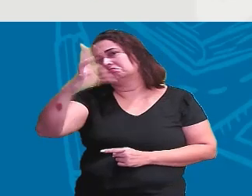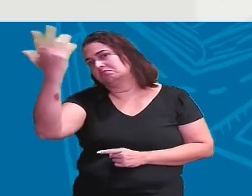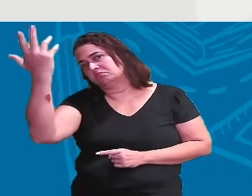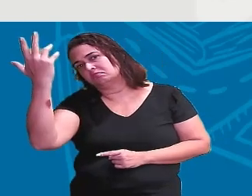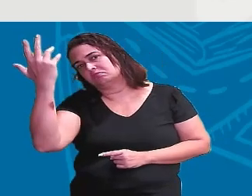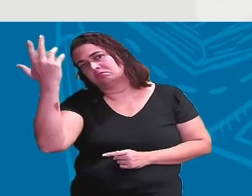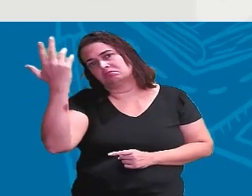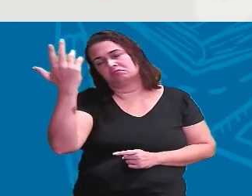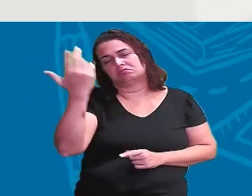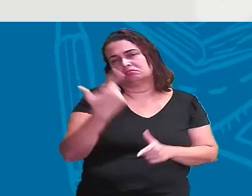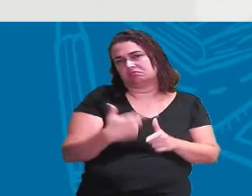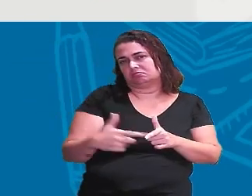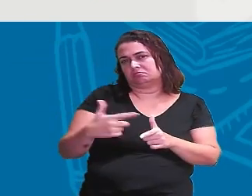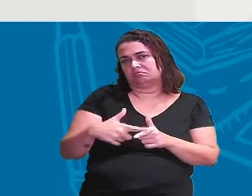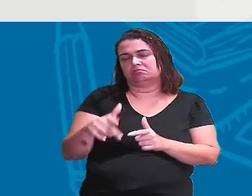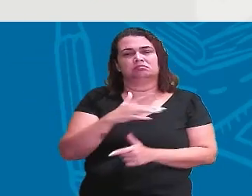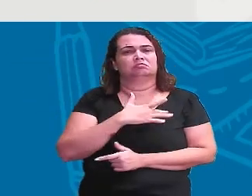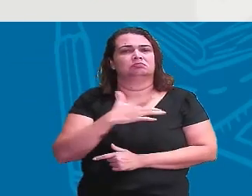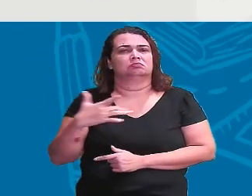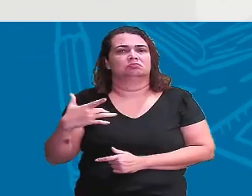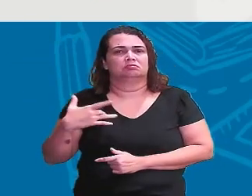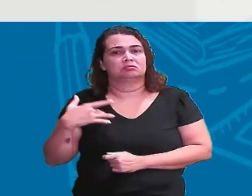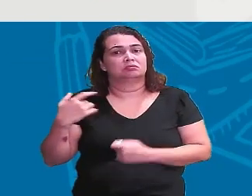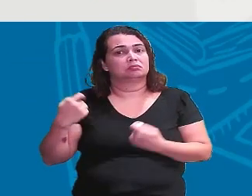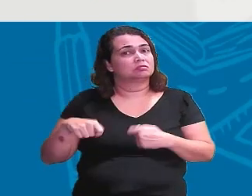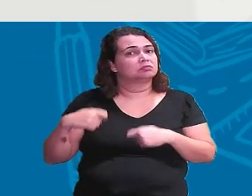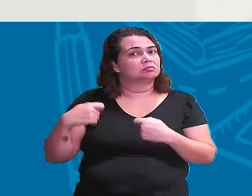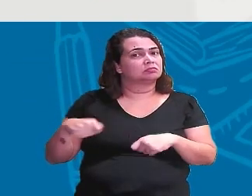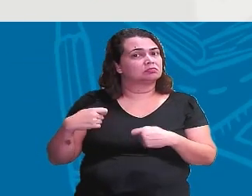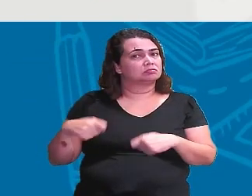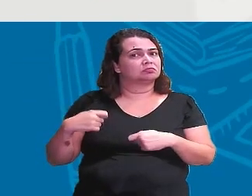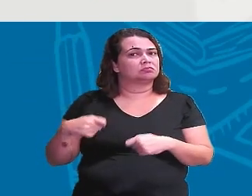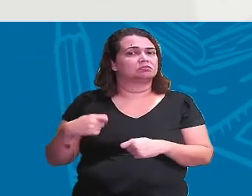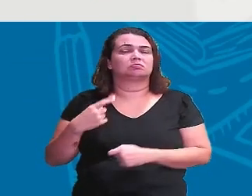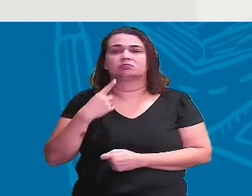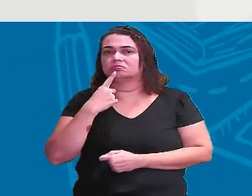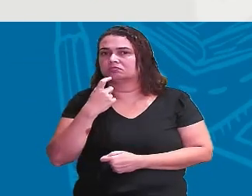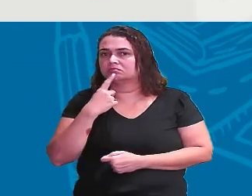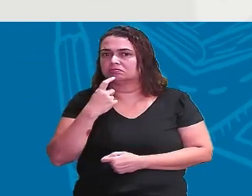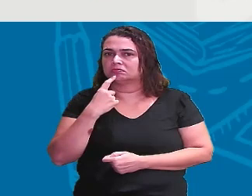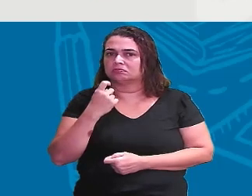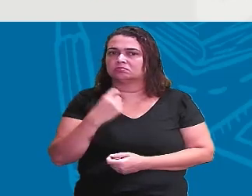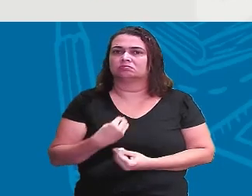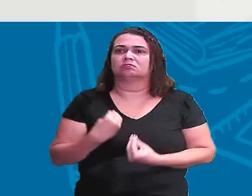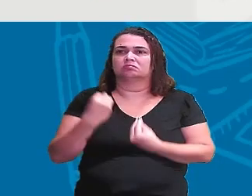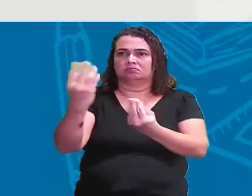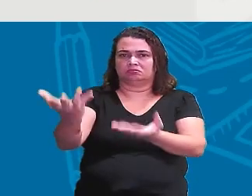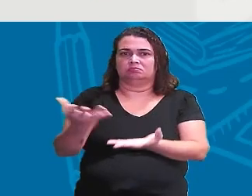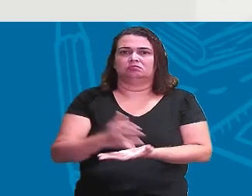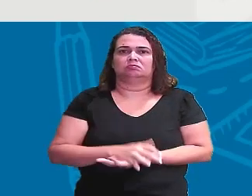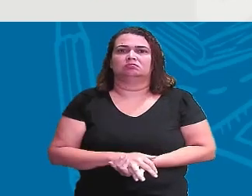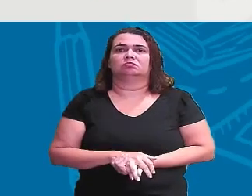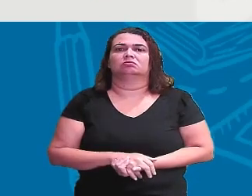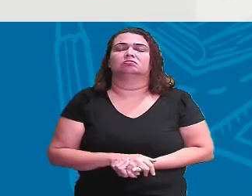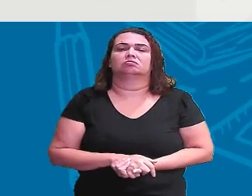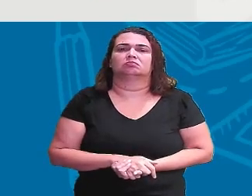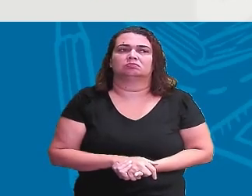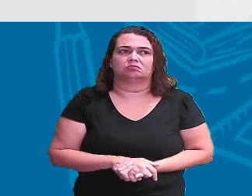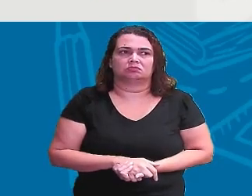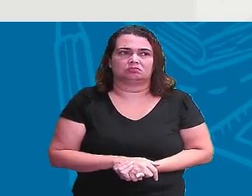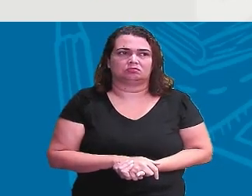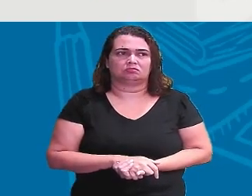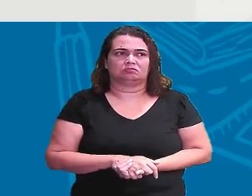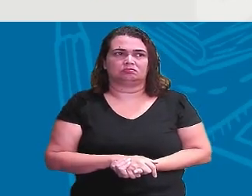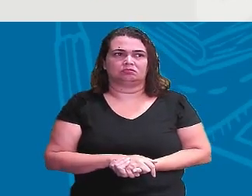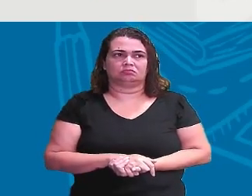estão passando por algum problema de saúde, precisam, né, de sangue, precisam receber sangue diariamente,